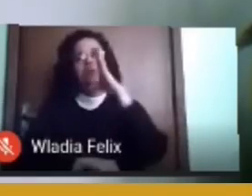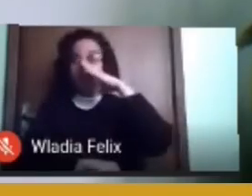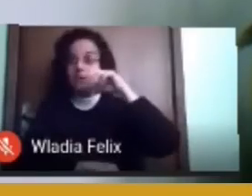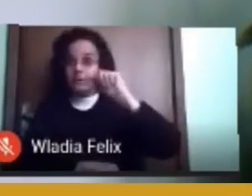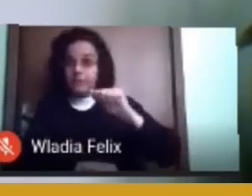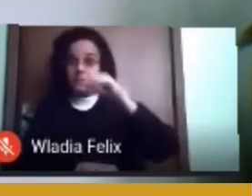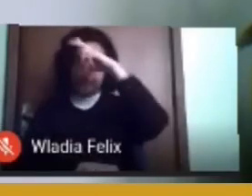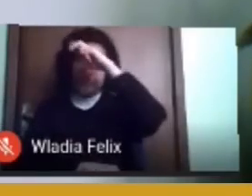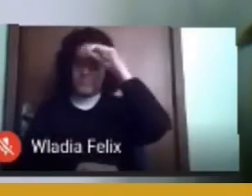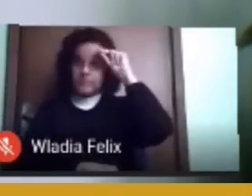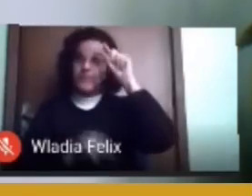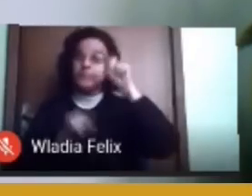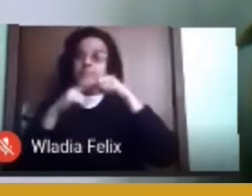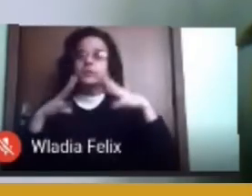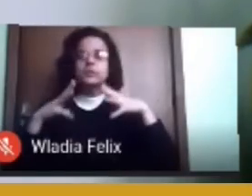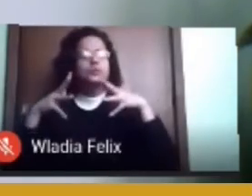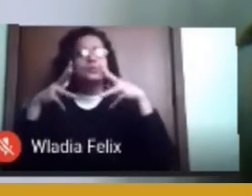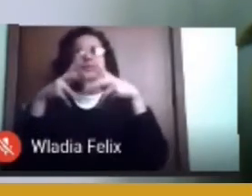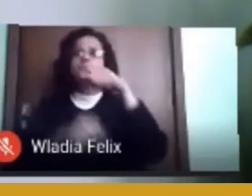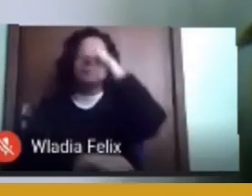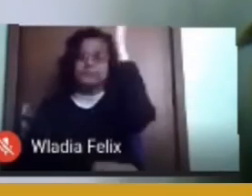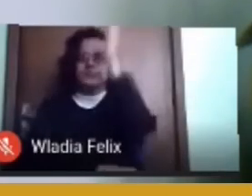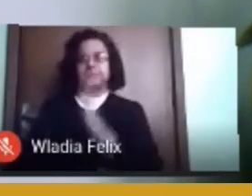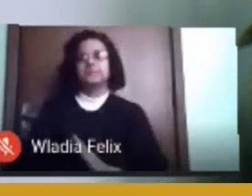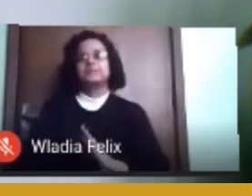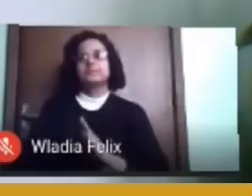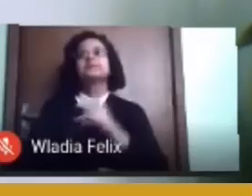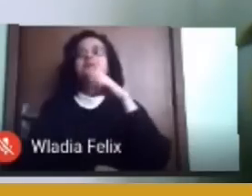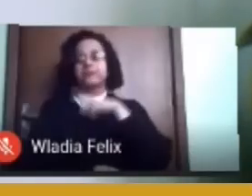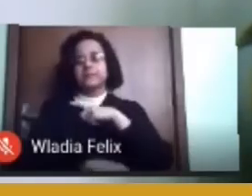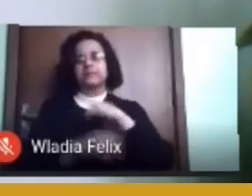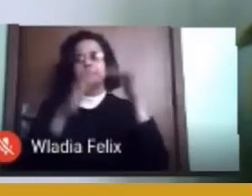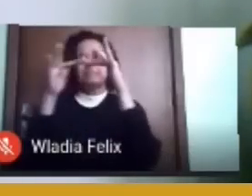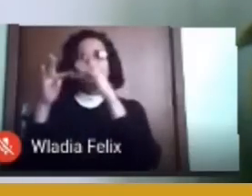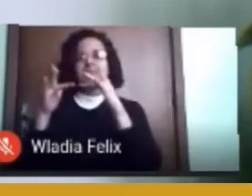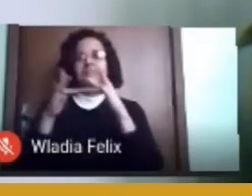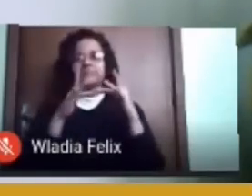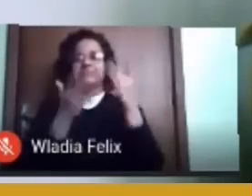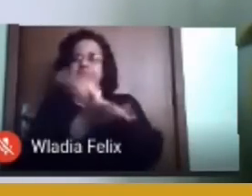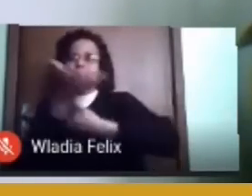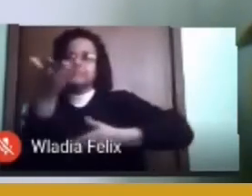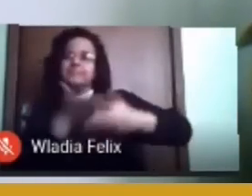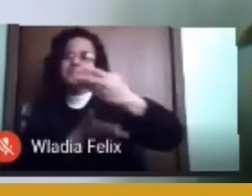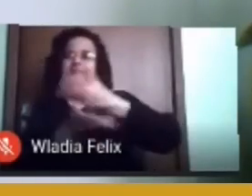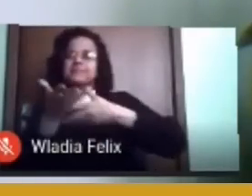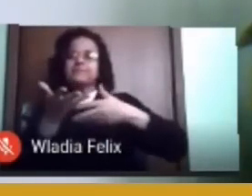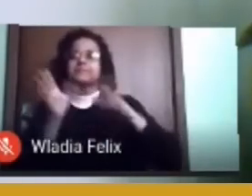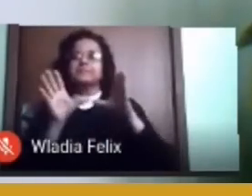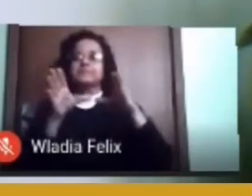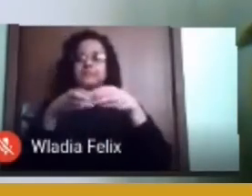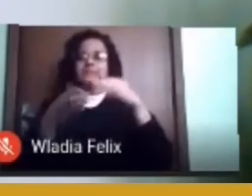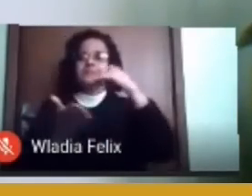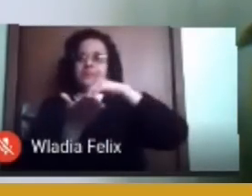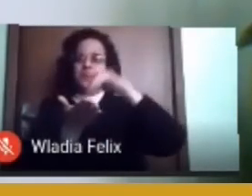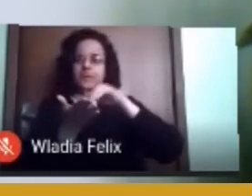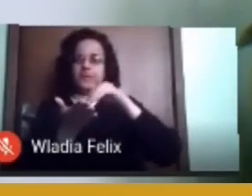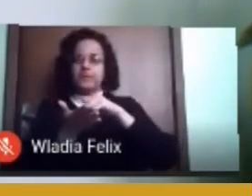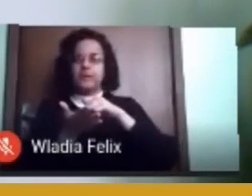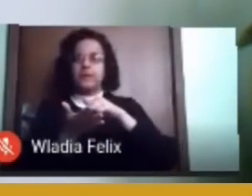depois encaminhar alguns links de alguns livros seus publicados, os seus endereços de contatos, para que a gente